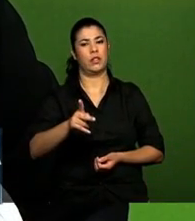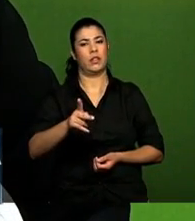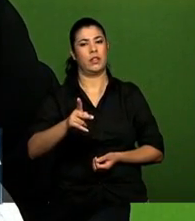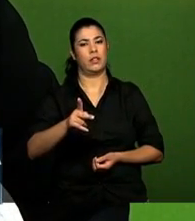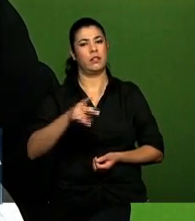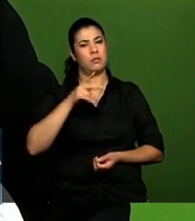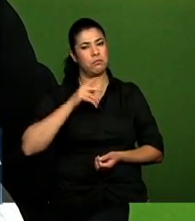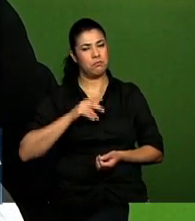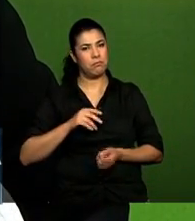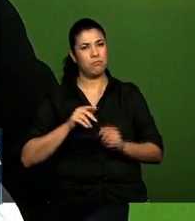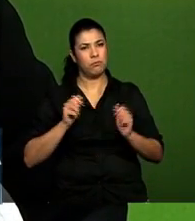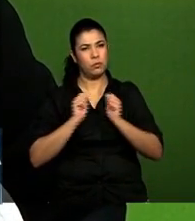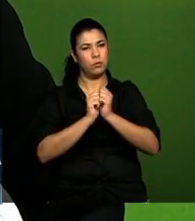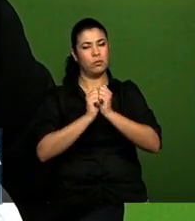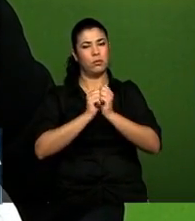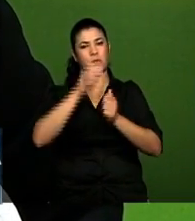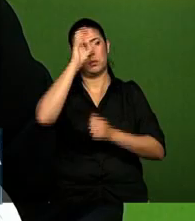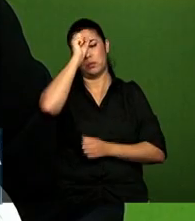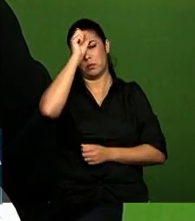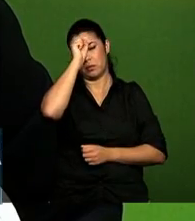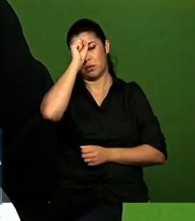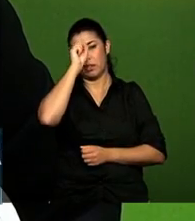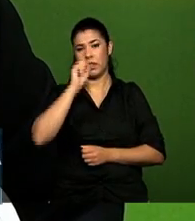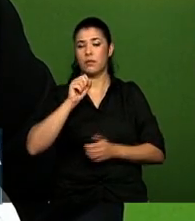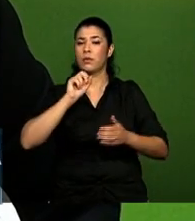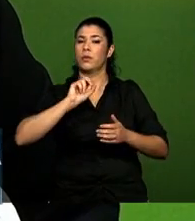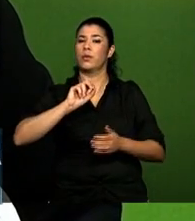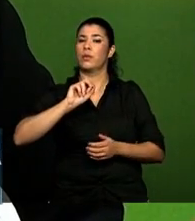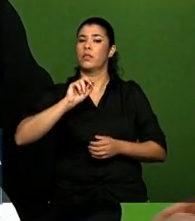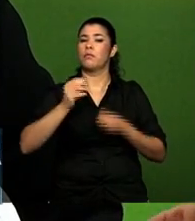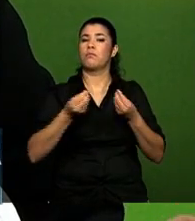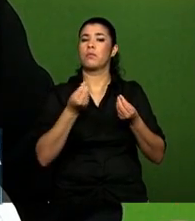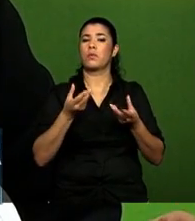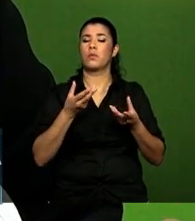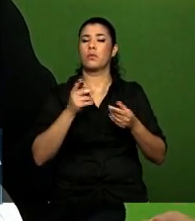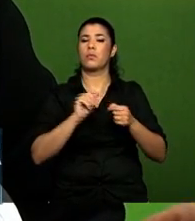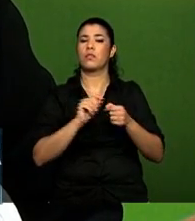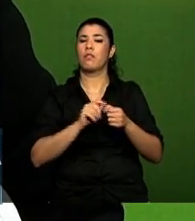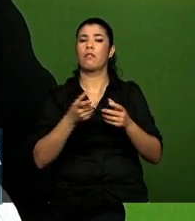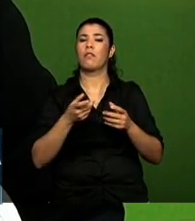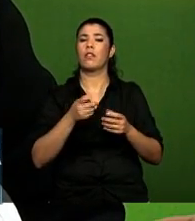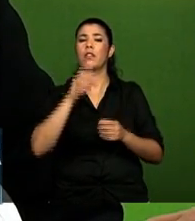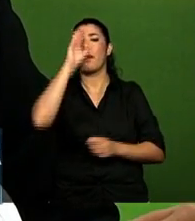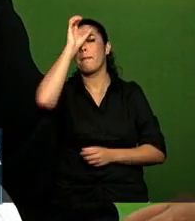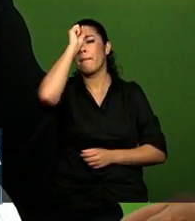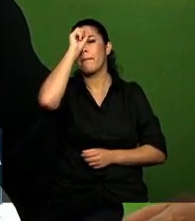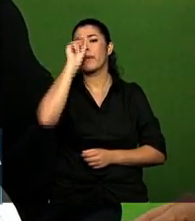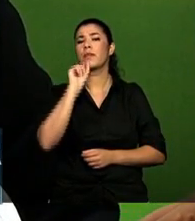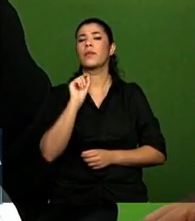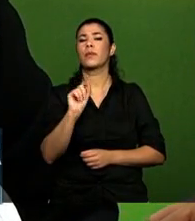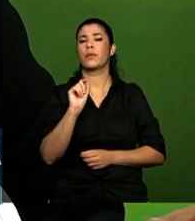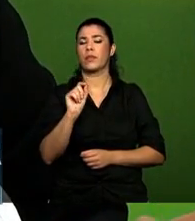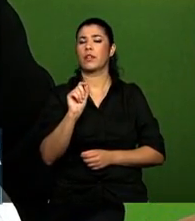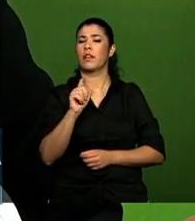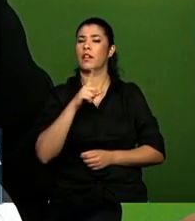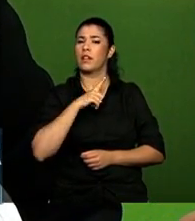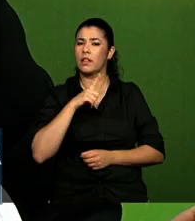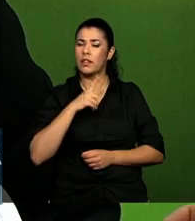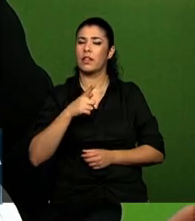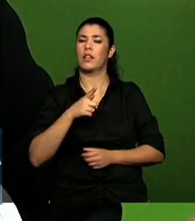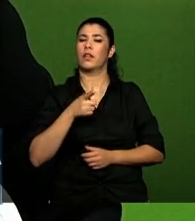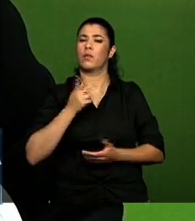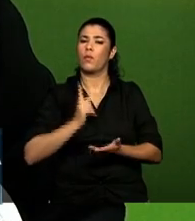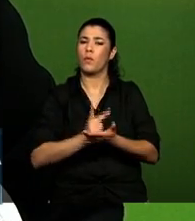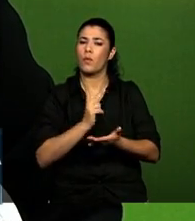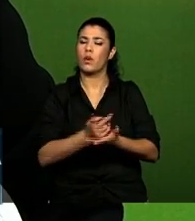sempre aprendendo e este aprendizado ele é orientado no sentido de aperfeiçoar consolidar